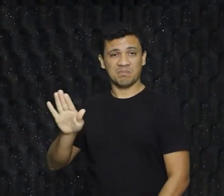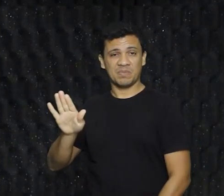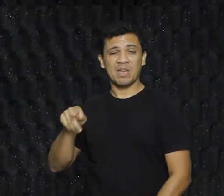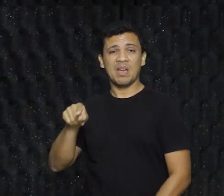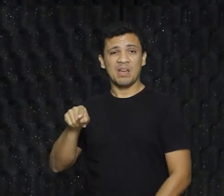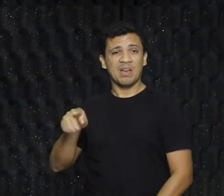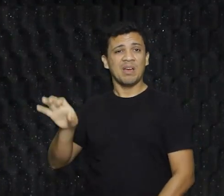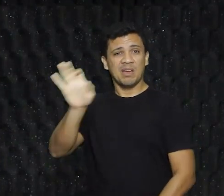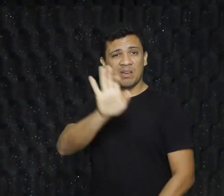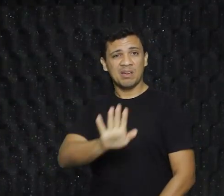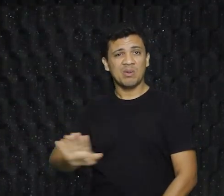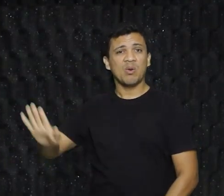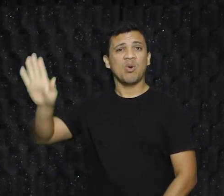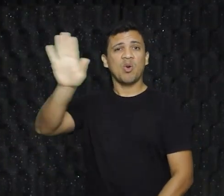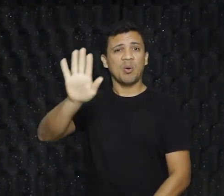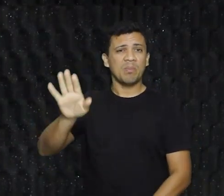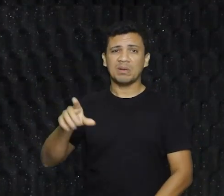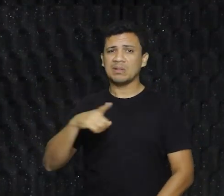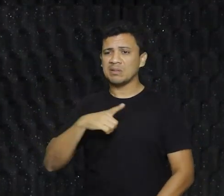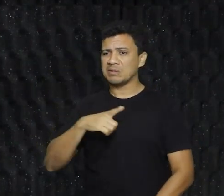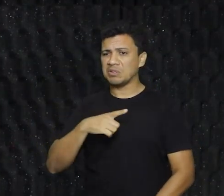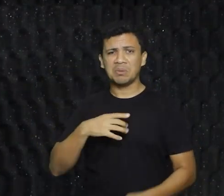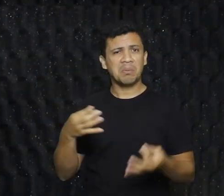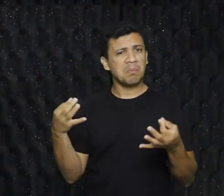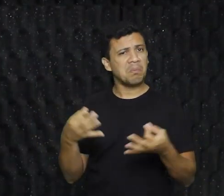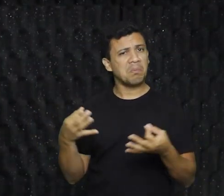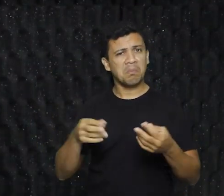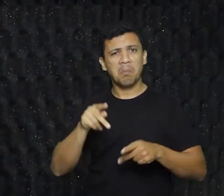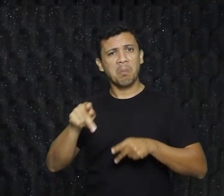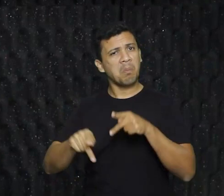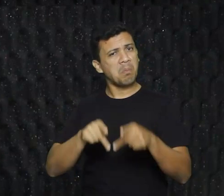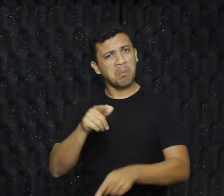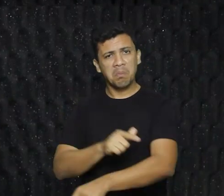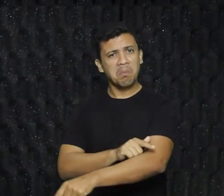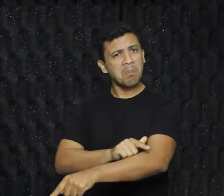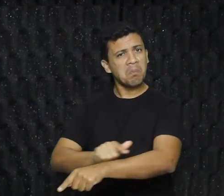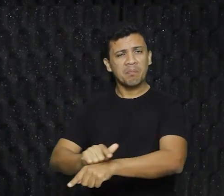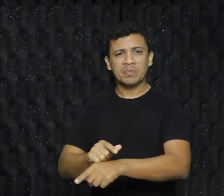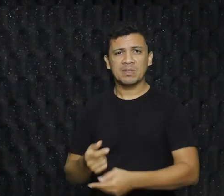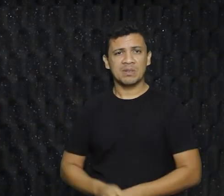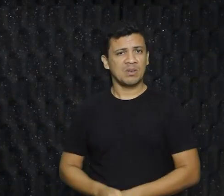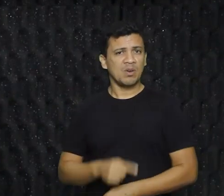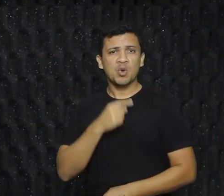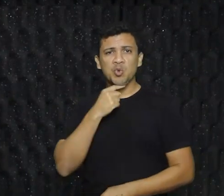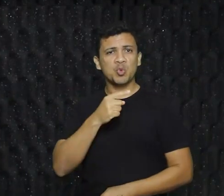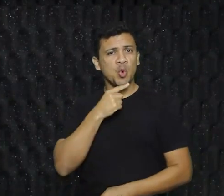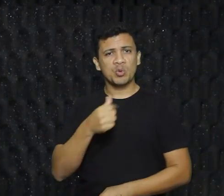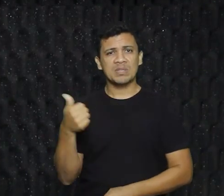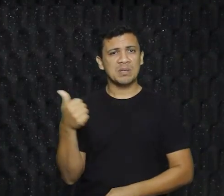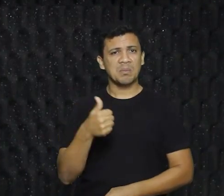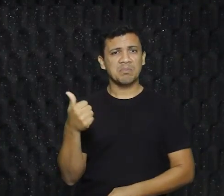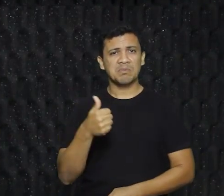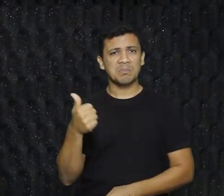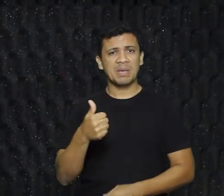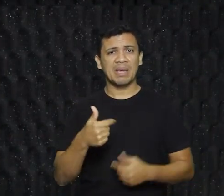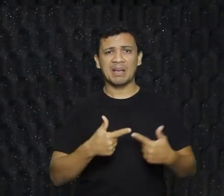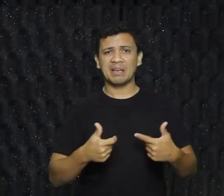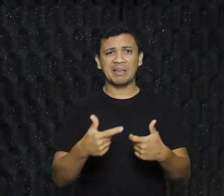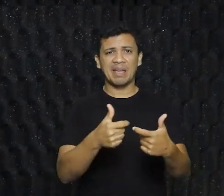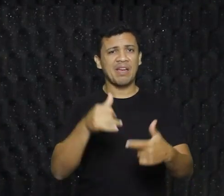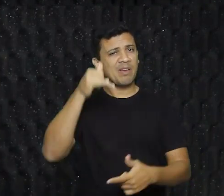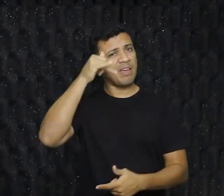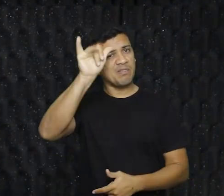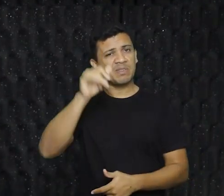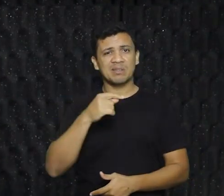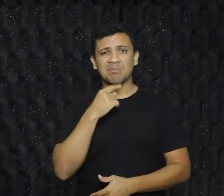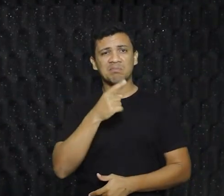era um continente tão civilizado que não consegue evitar a Primeira Guerra Mundial? Como é que a Europa ainda gerou